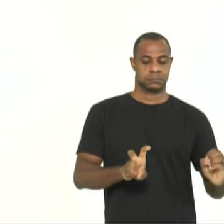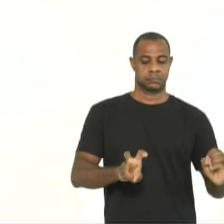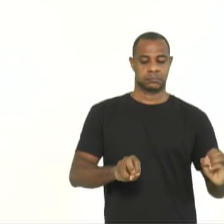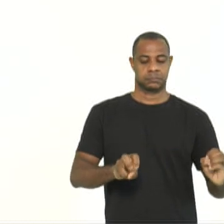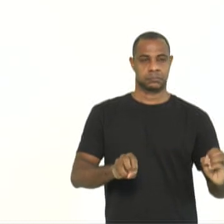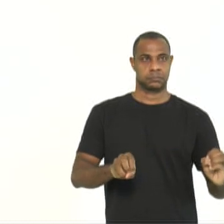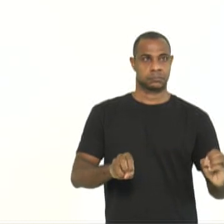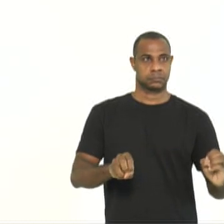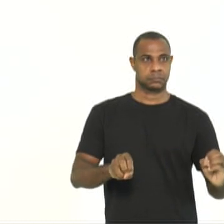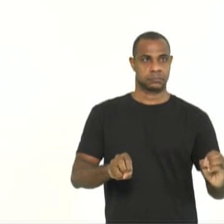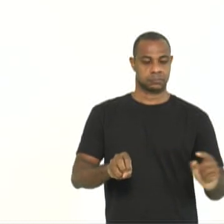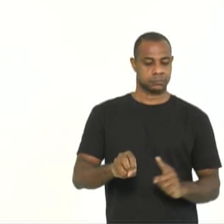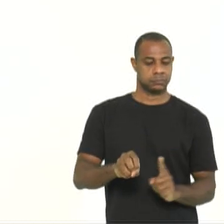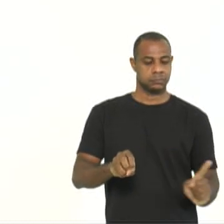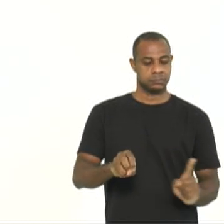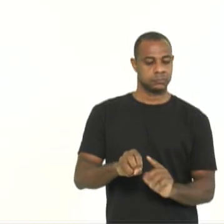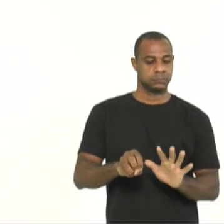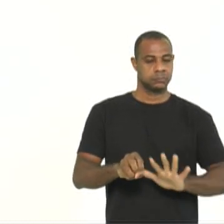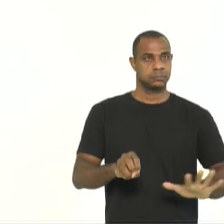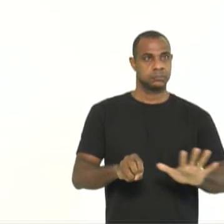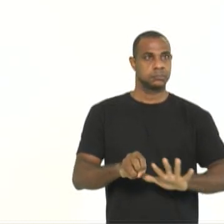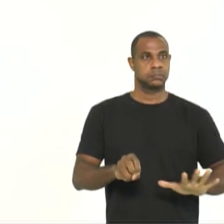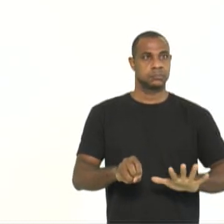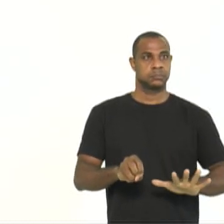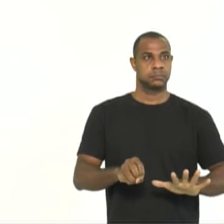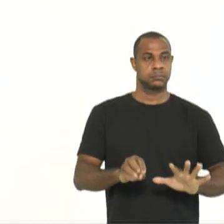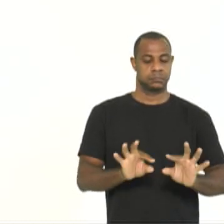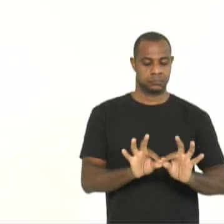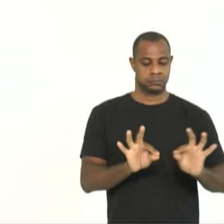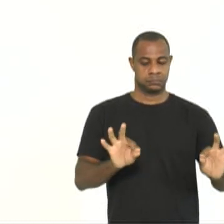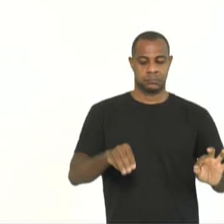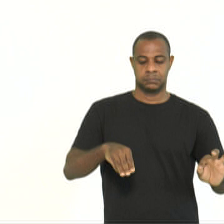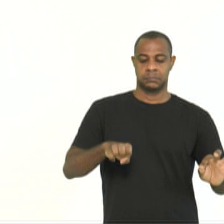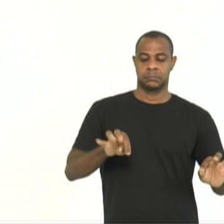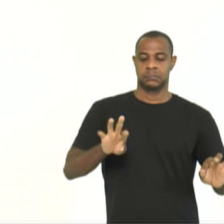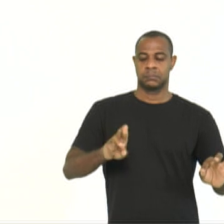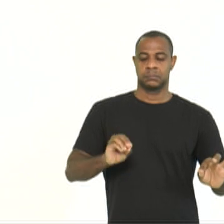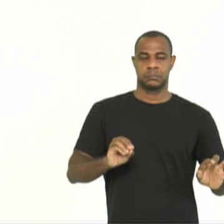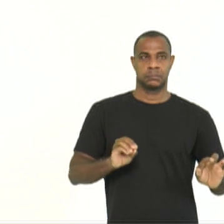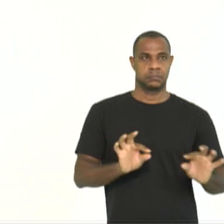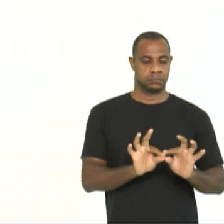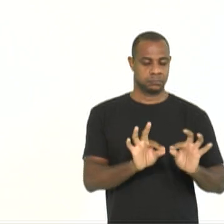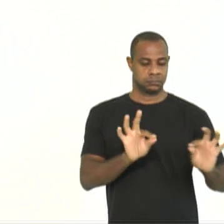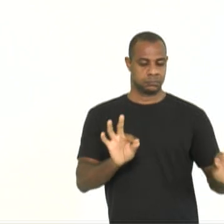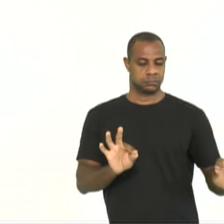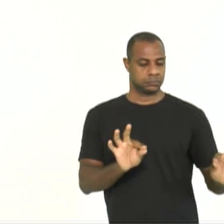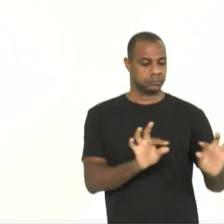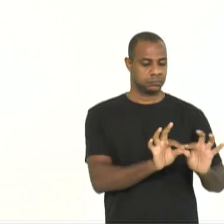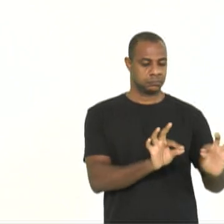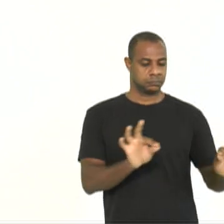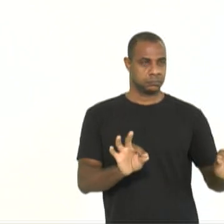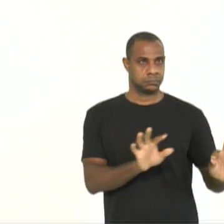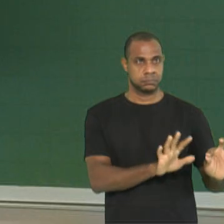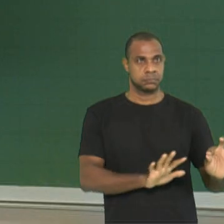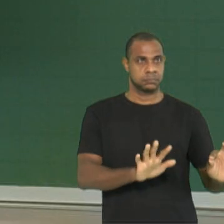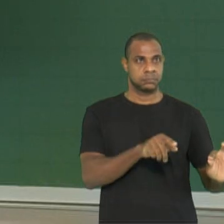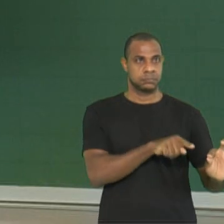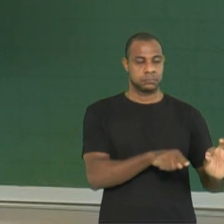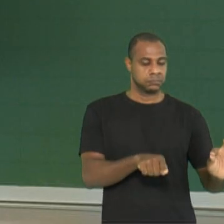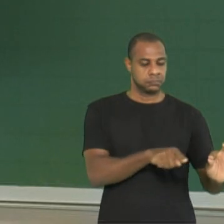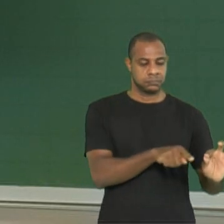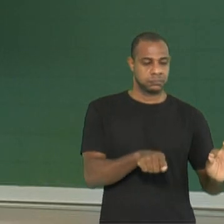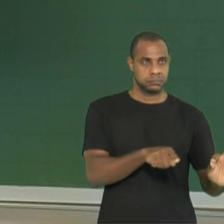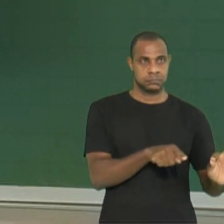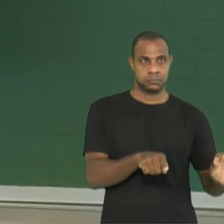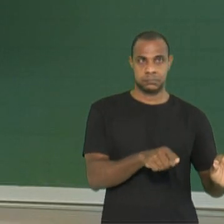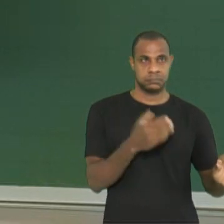significa que cada intervalo destes vale 50 metros na realidade. Então, cada intervalo que você olhar na sua representação,